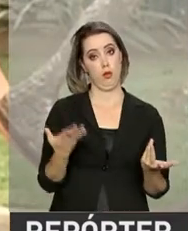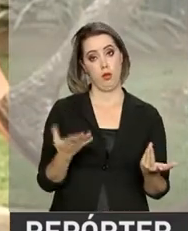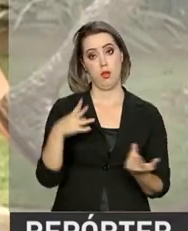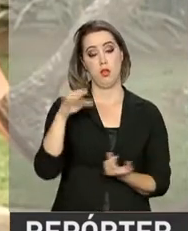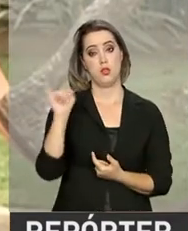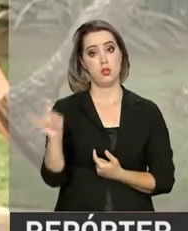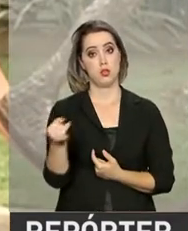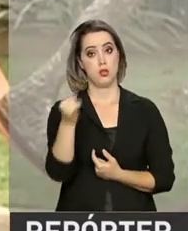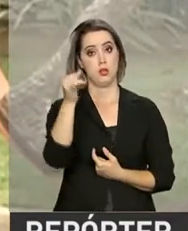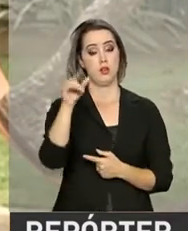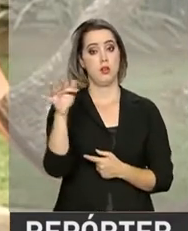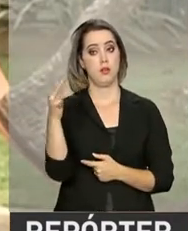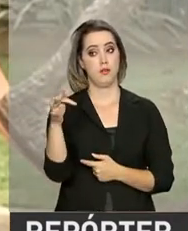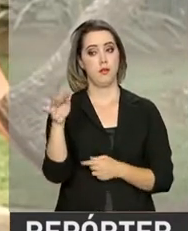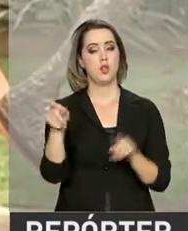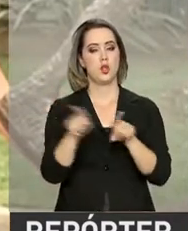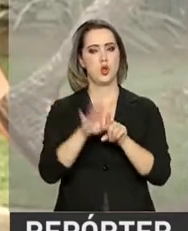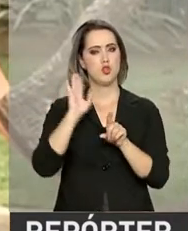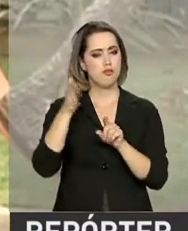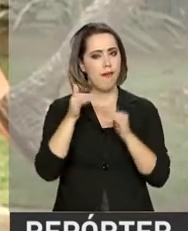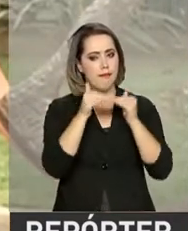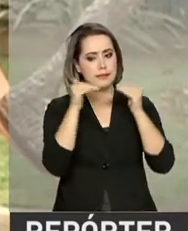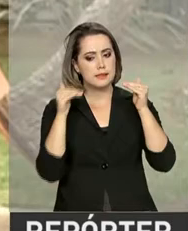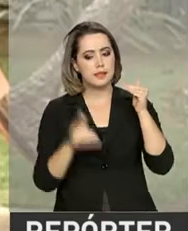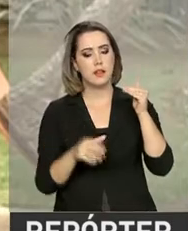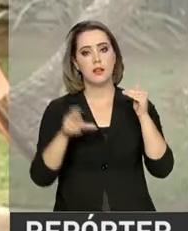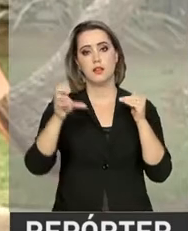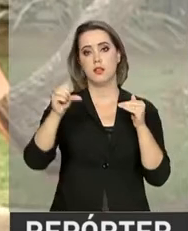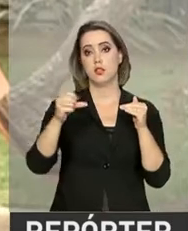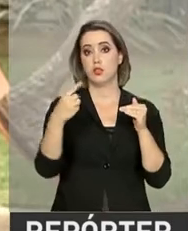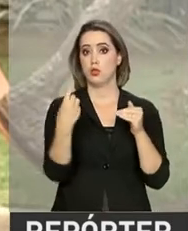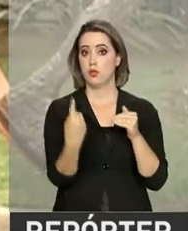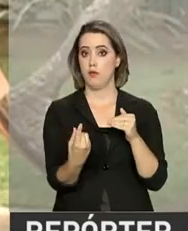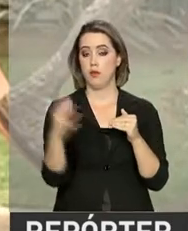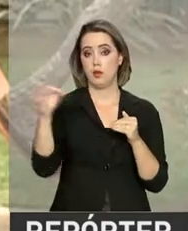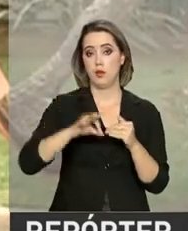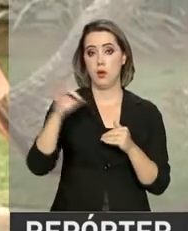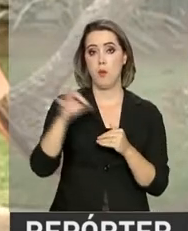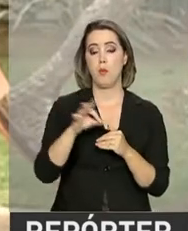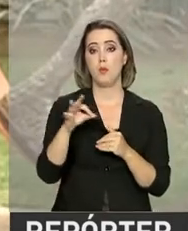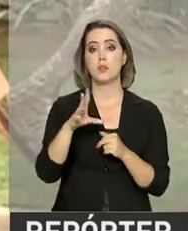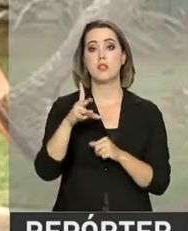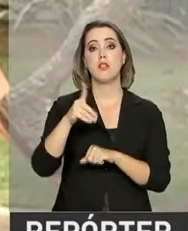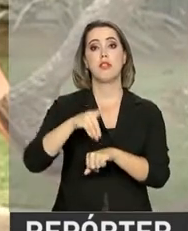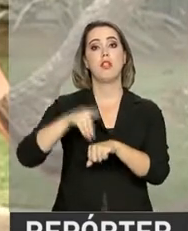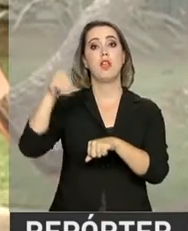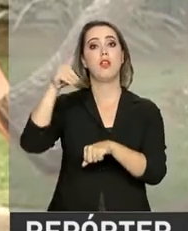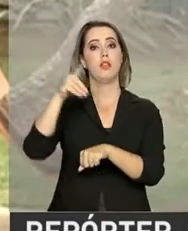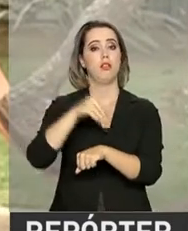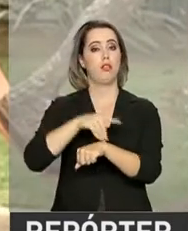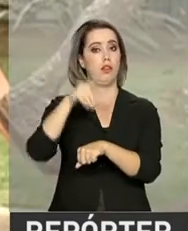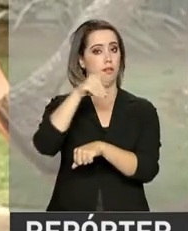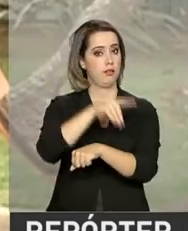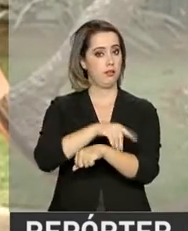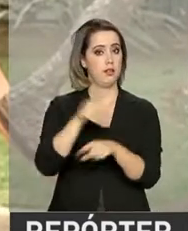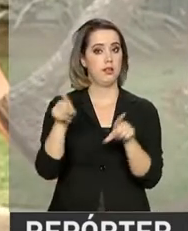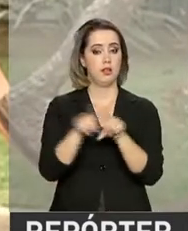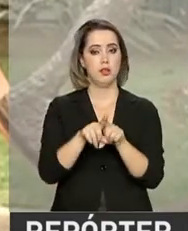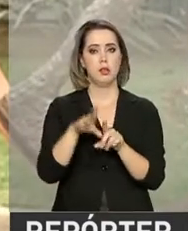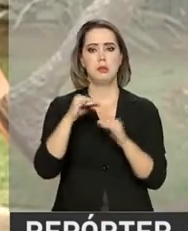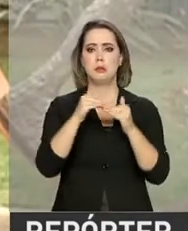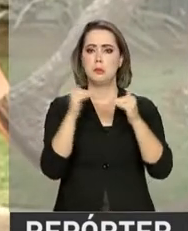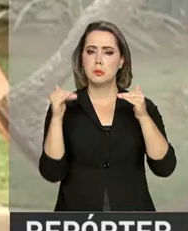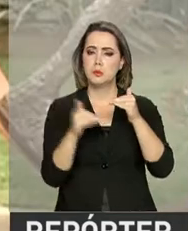o país registrou queda de 91 por cento dos casos de dengue 79% dos registros de chikungunya e